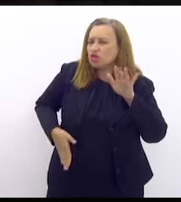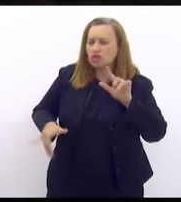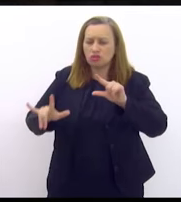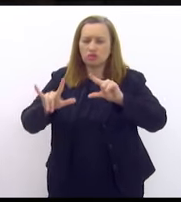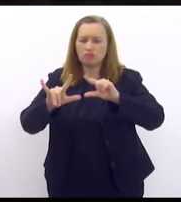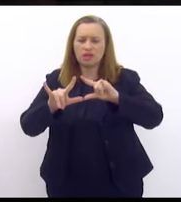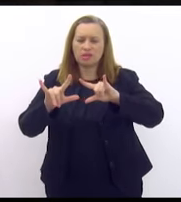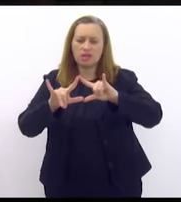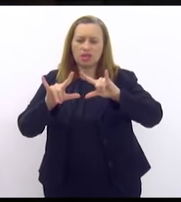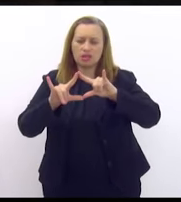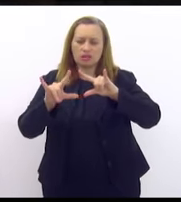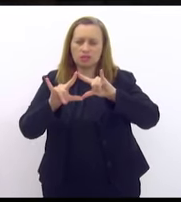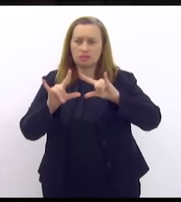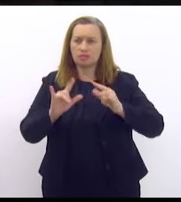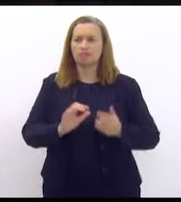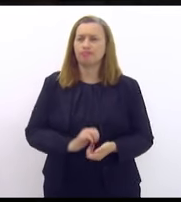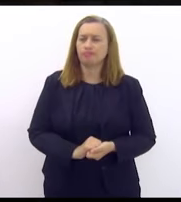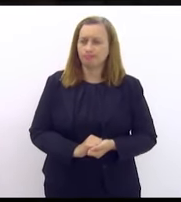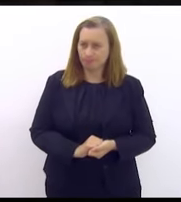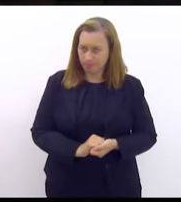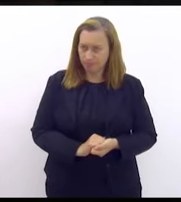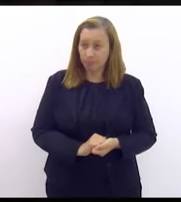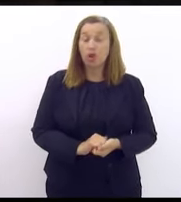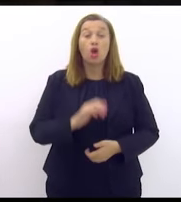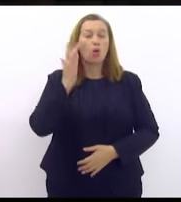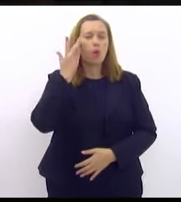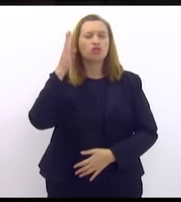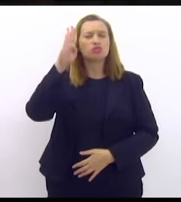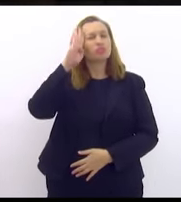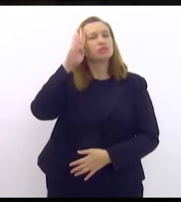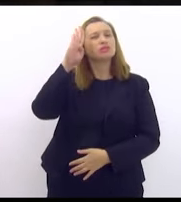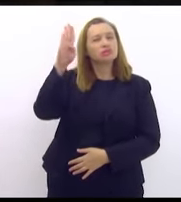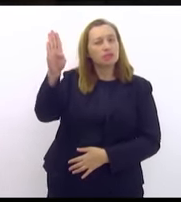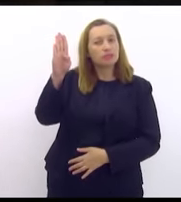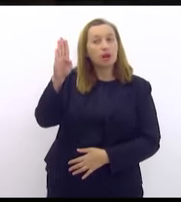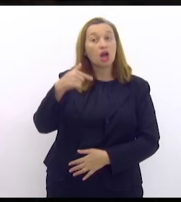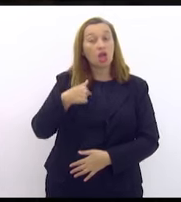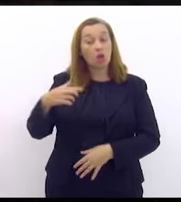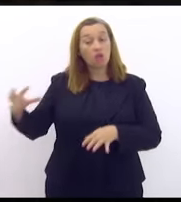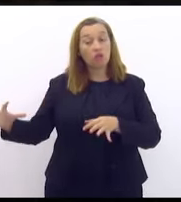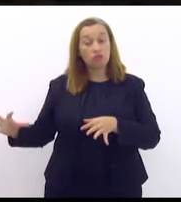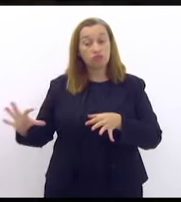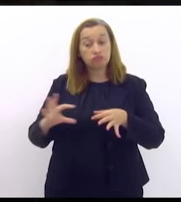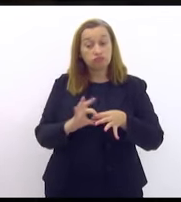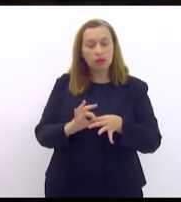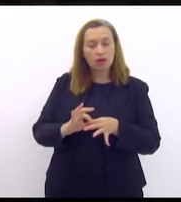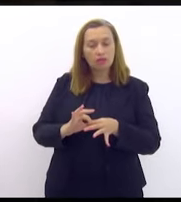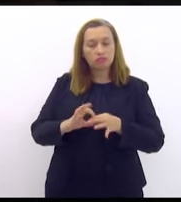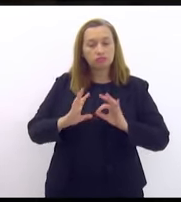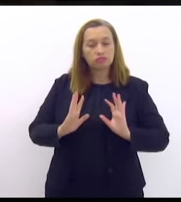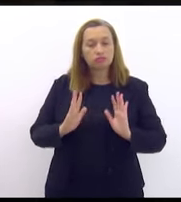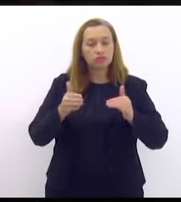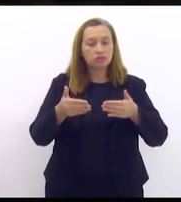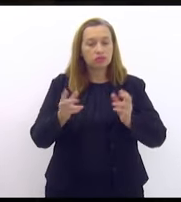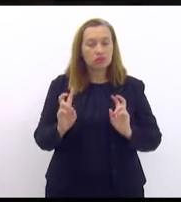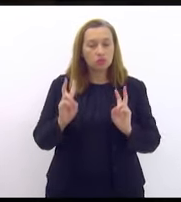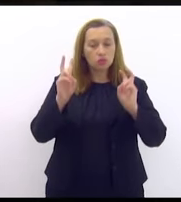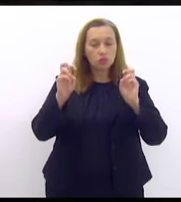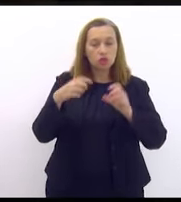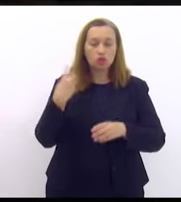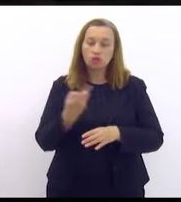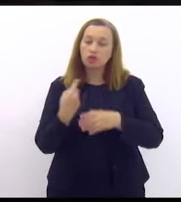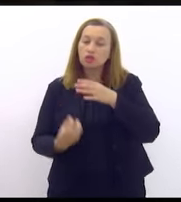milícias. Então, eu acho que é fundamental, e vou emendar nesse sentido, que nós